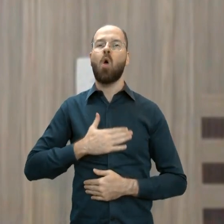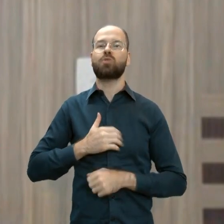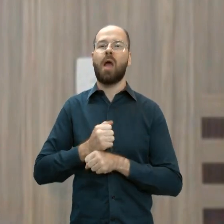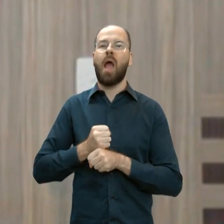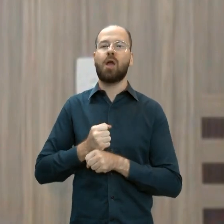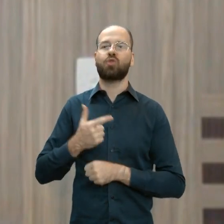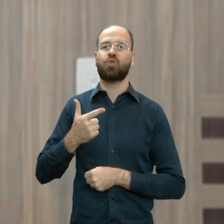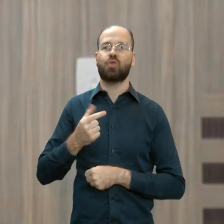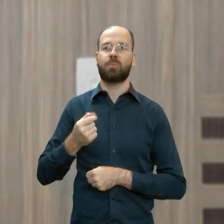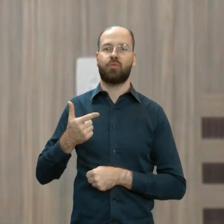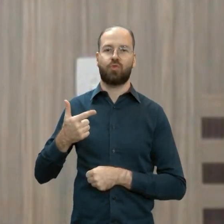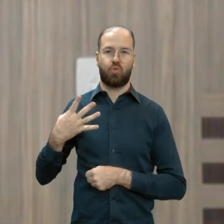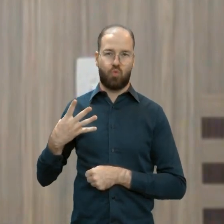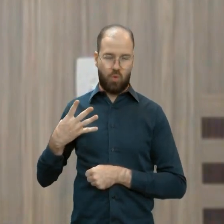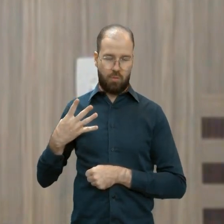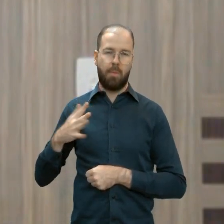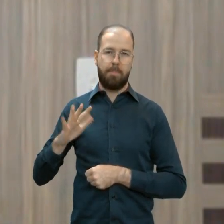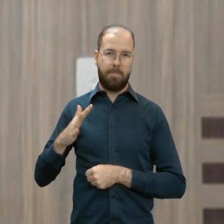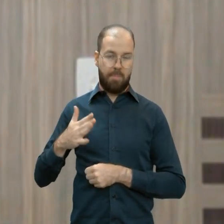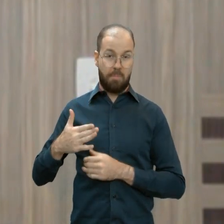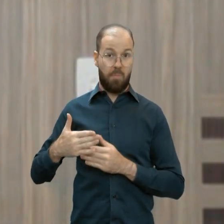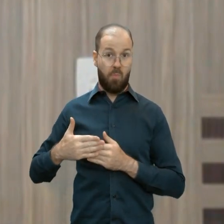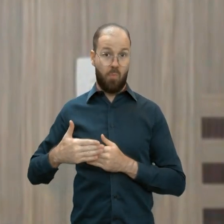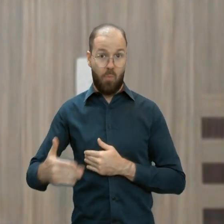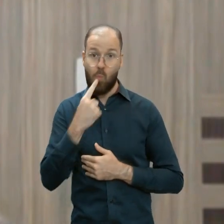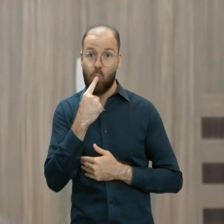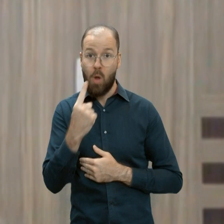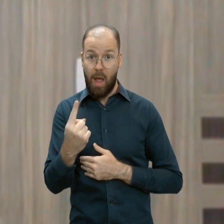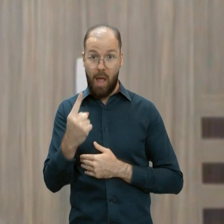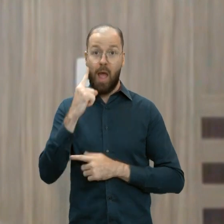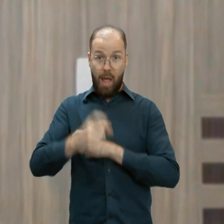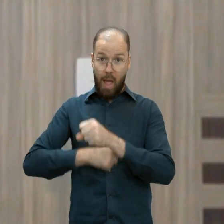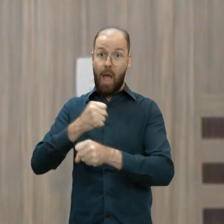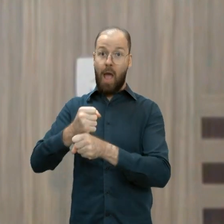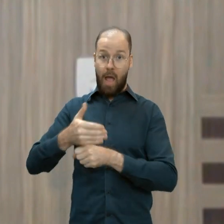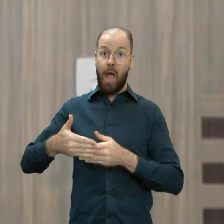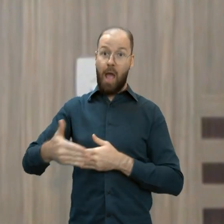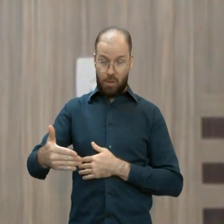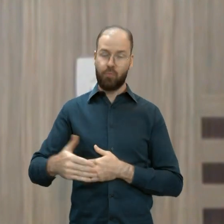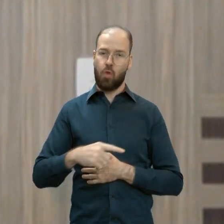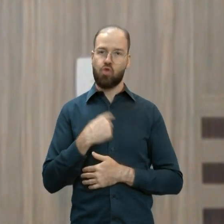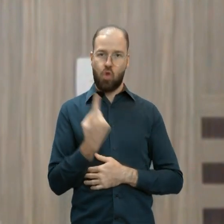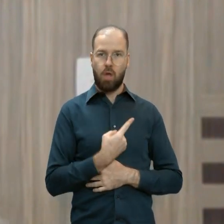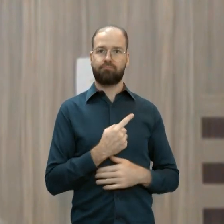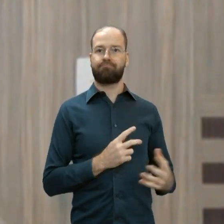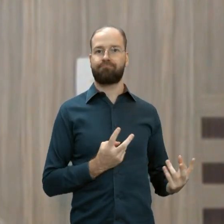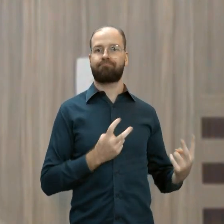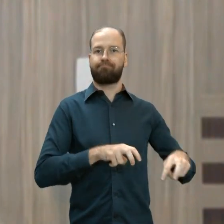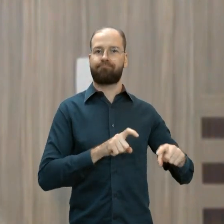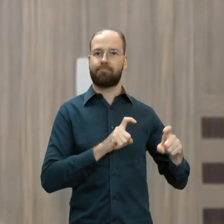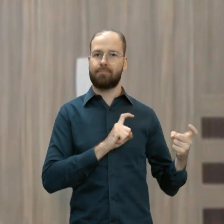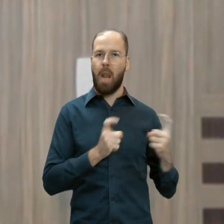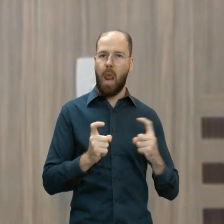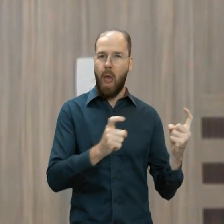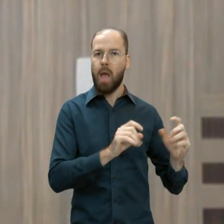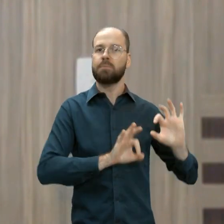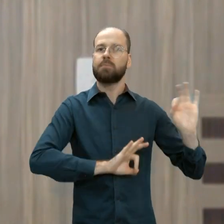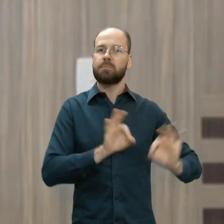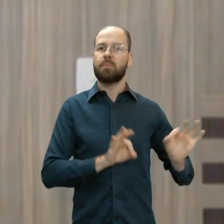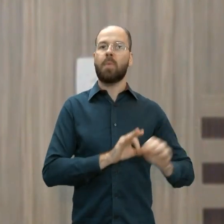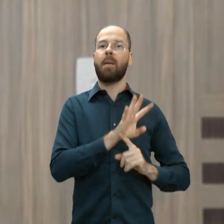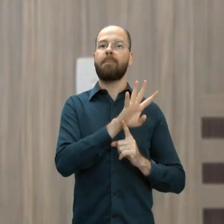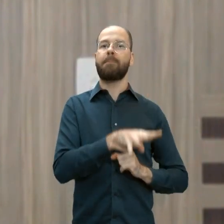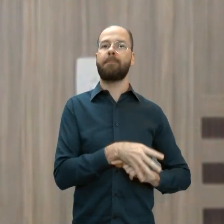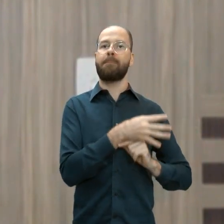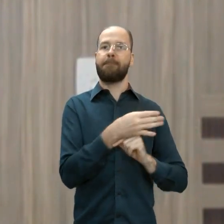exatamente daqui quase um ano, né, de antecedência. Então, nós fomos fechar toda a programação e também toda